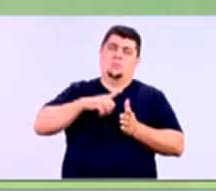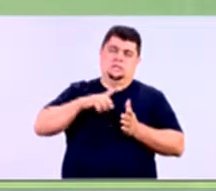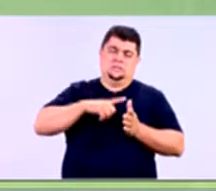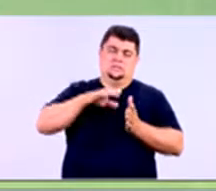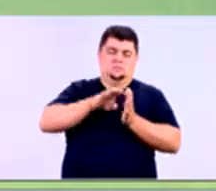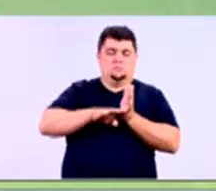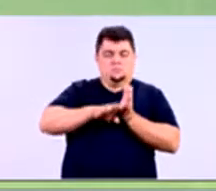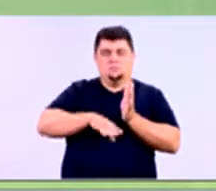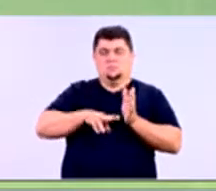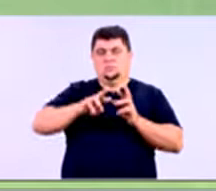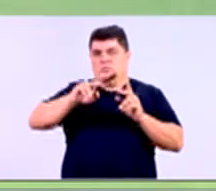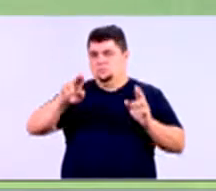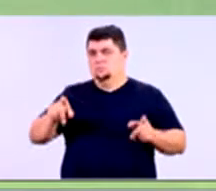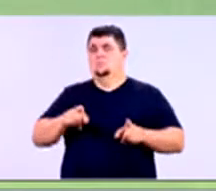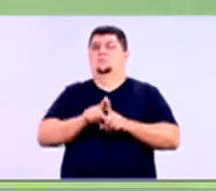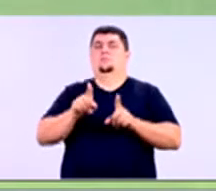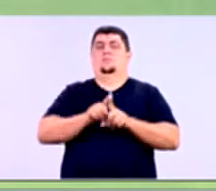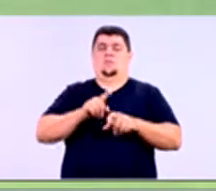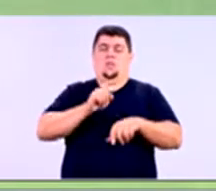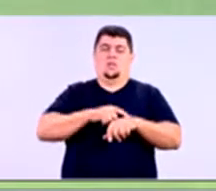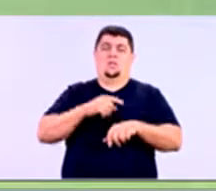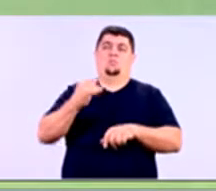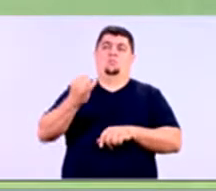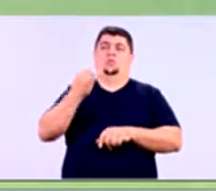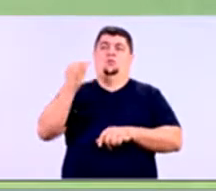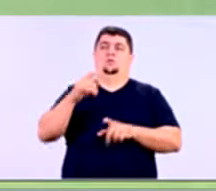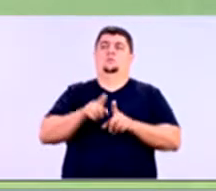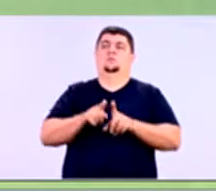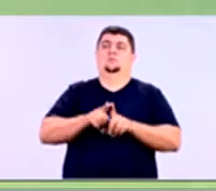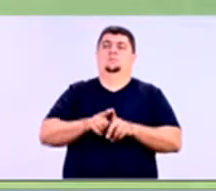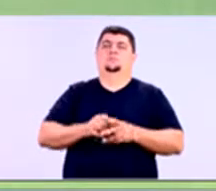valor diferente. Por isso que o tempo influencia.